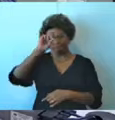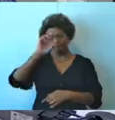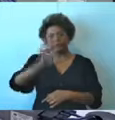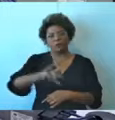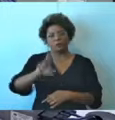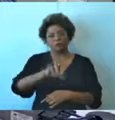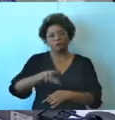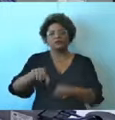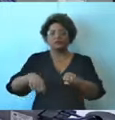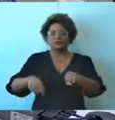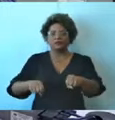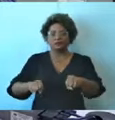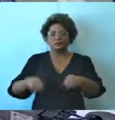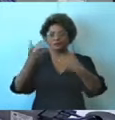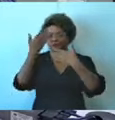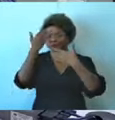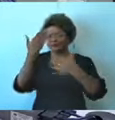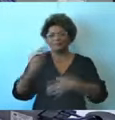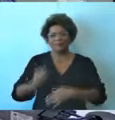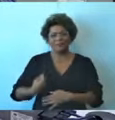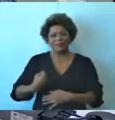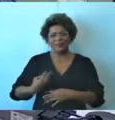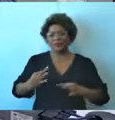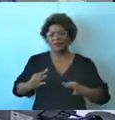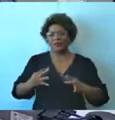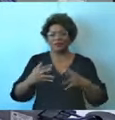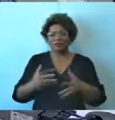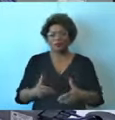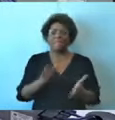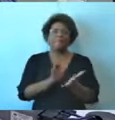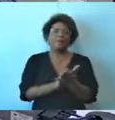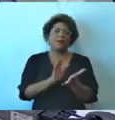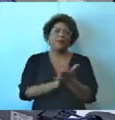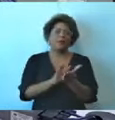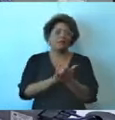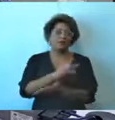pelo engajamento, e o meu mandato está à inteira disposição de vocês, viu?